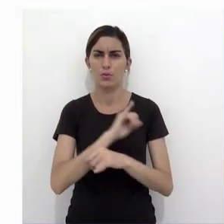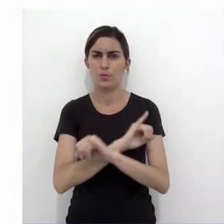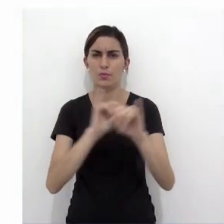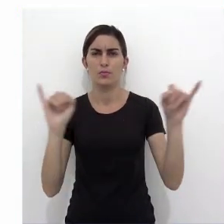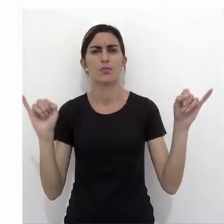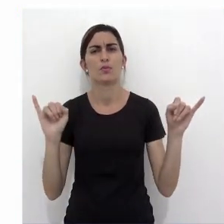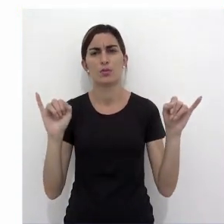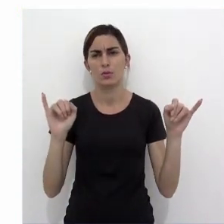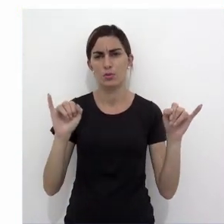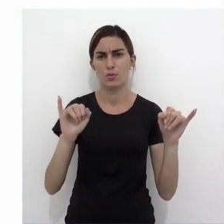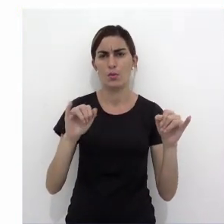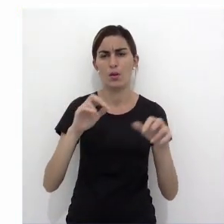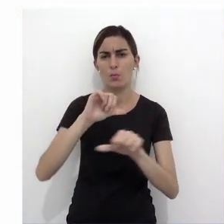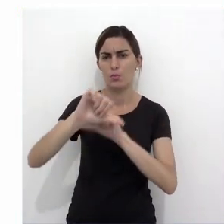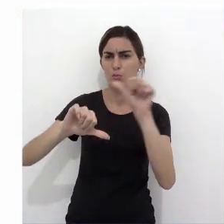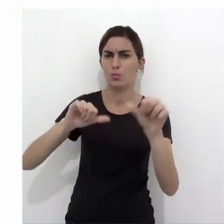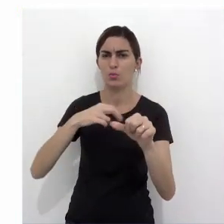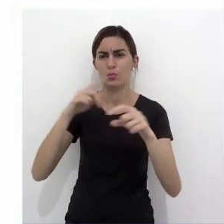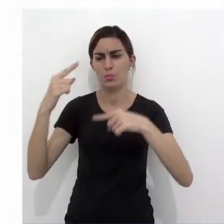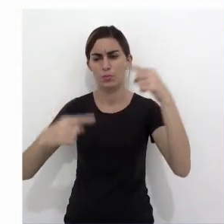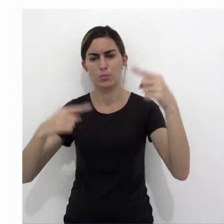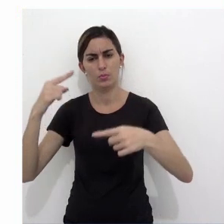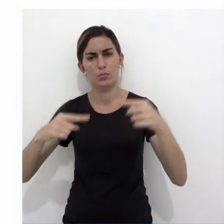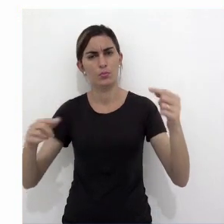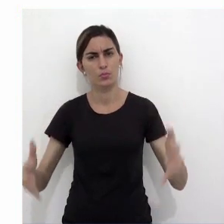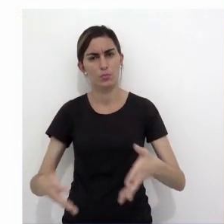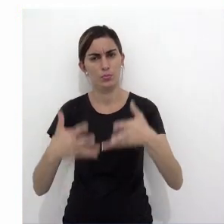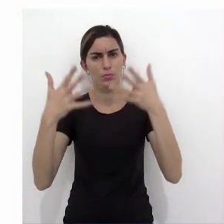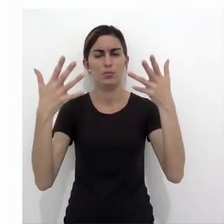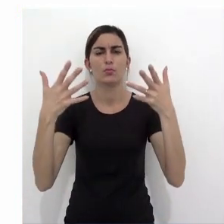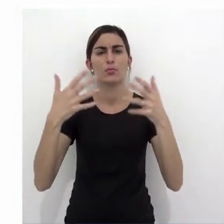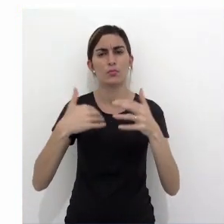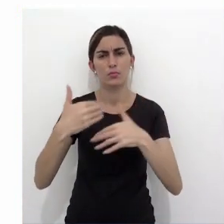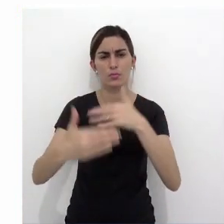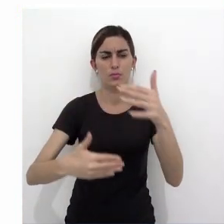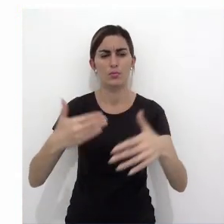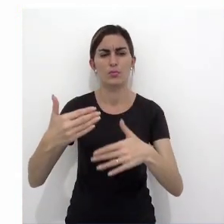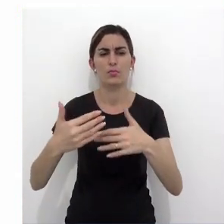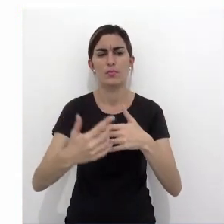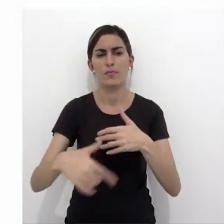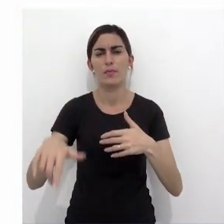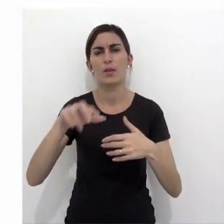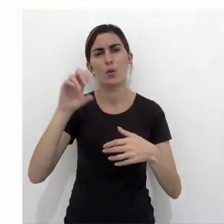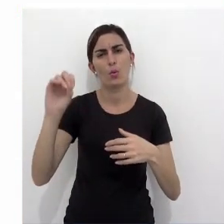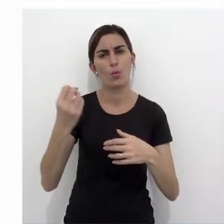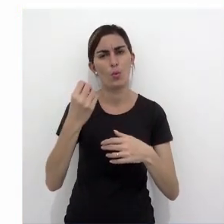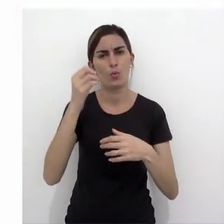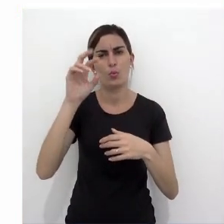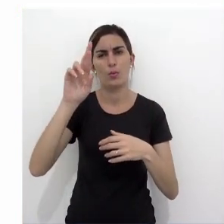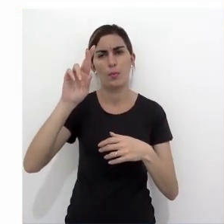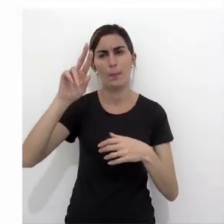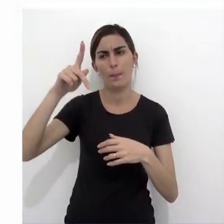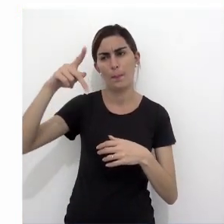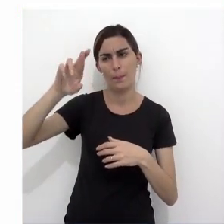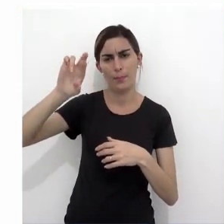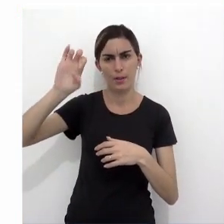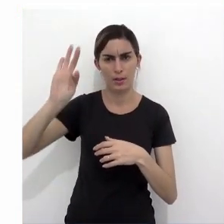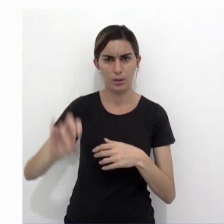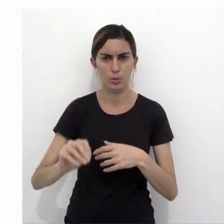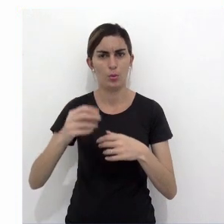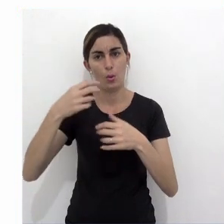tenta implementar reformas políticas inspiradas no republicanismo através do Visconde de Ouro Preto, não é? Com